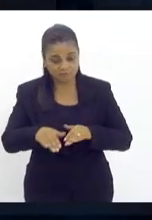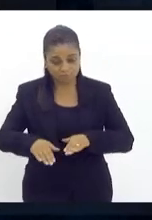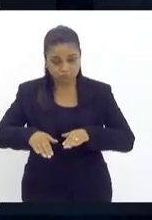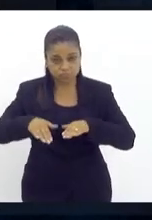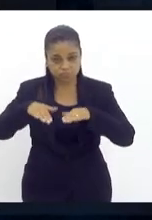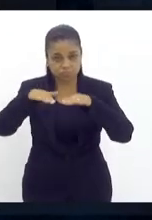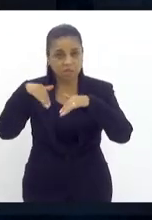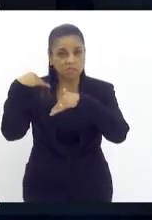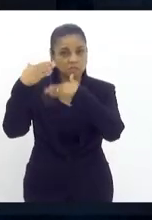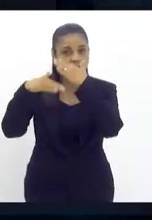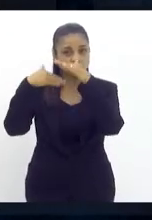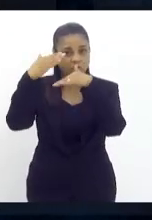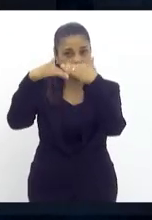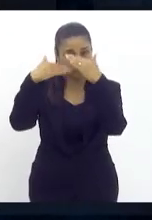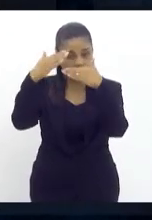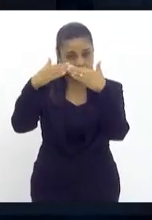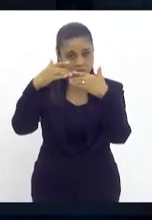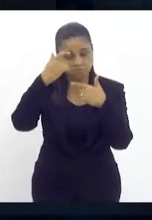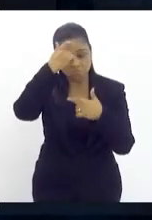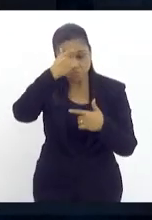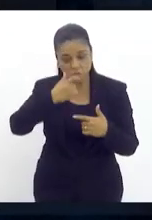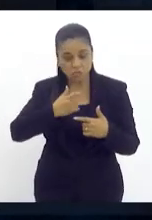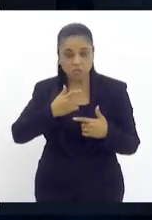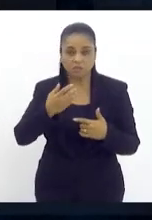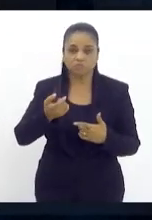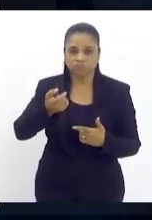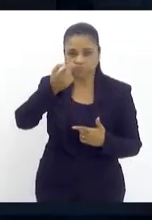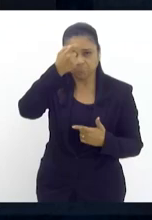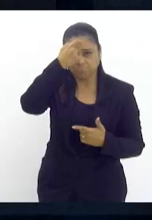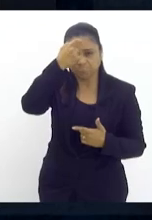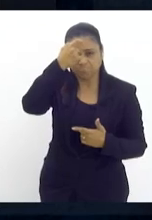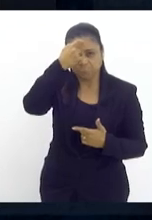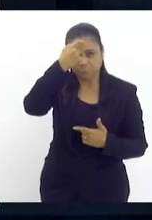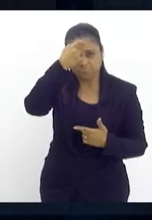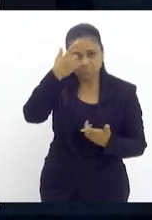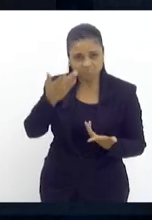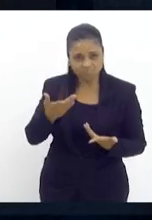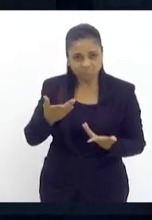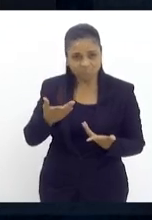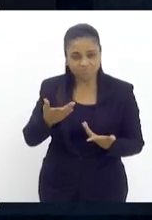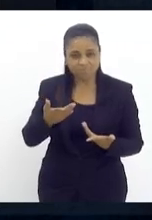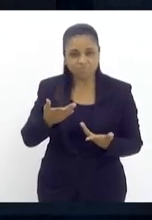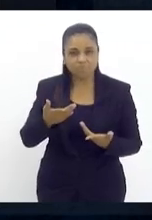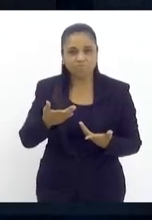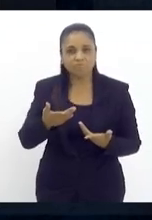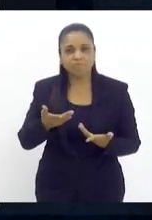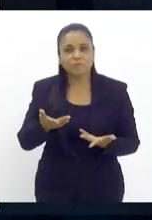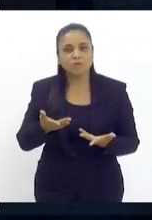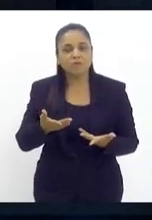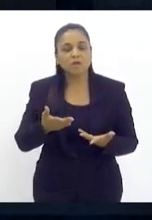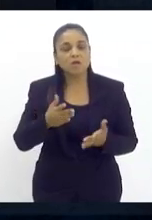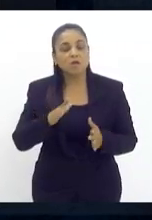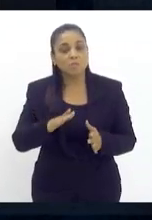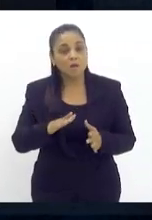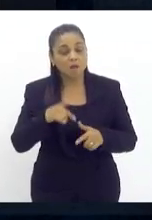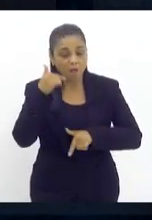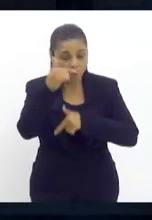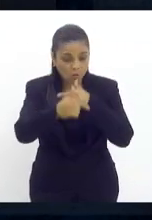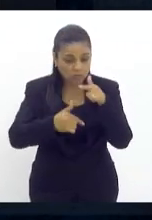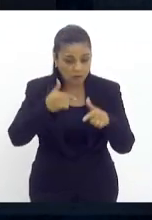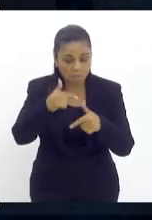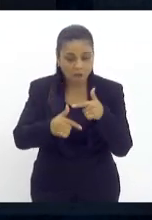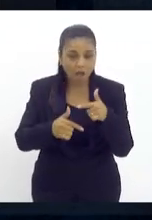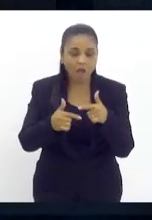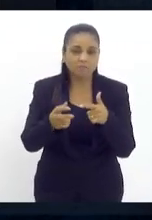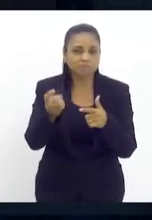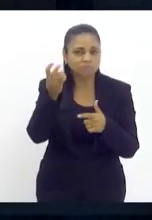e desenvolver uma personalidade madura. Tá? Não, por mais que eu trabalhe a inteligência